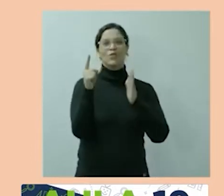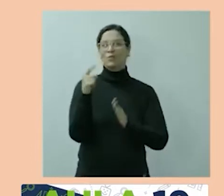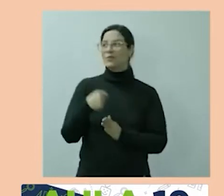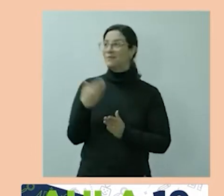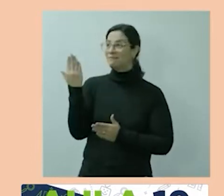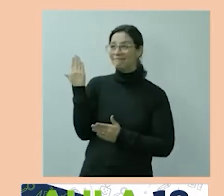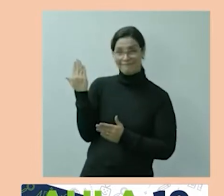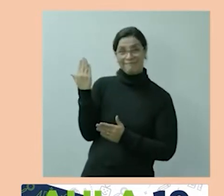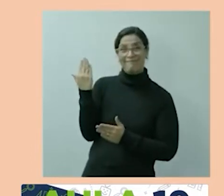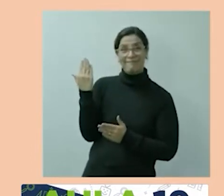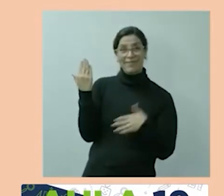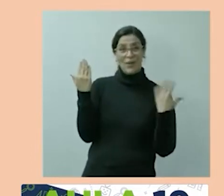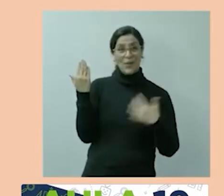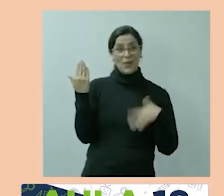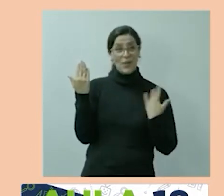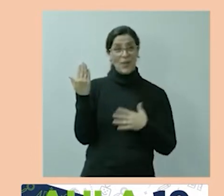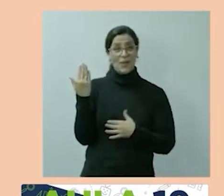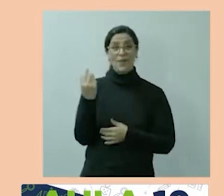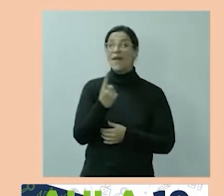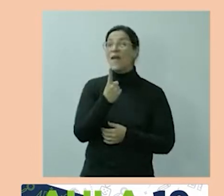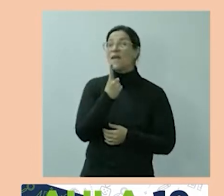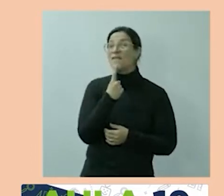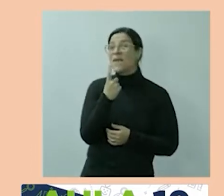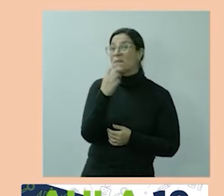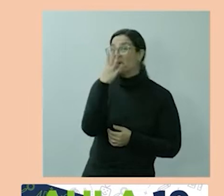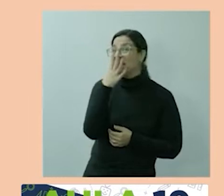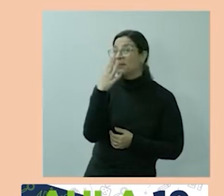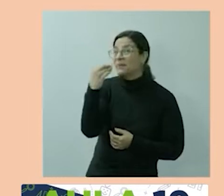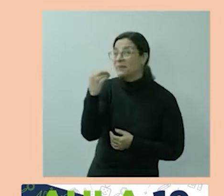imagem. É a